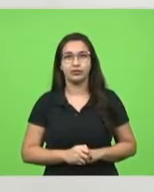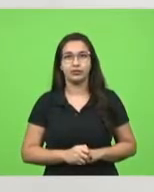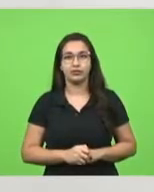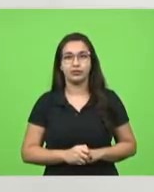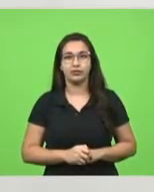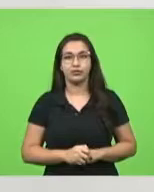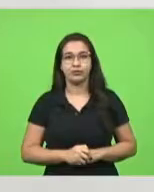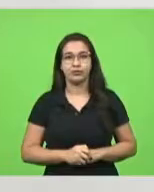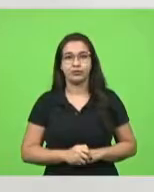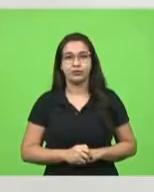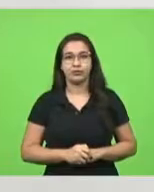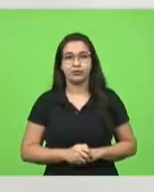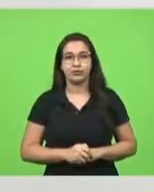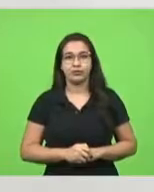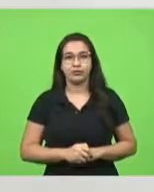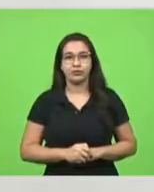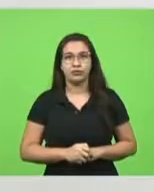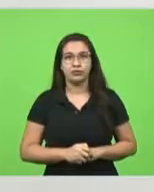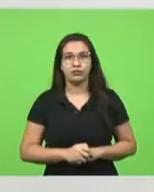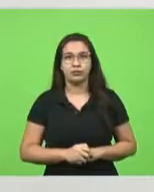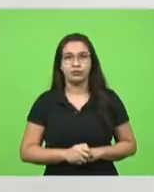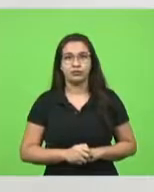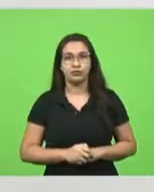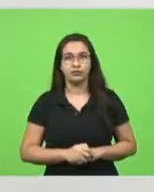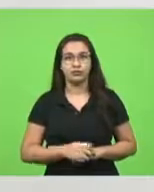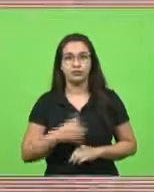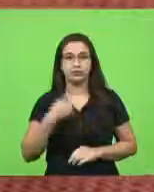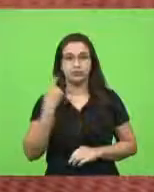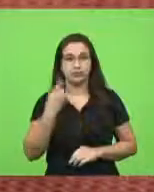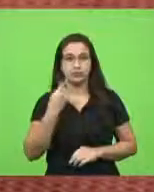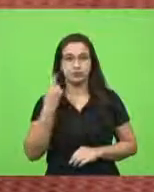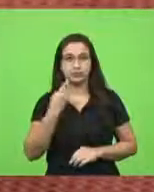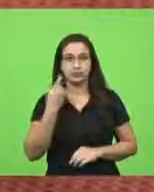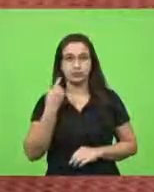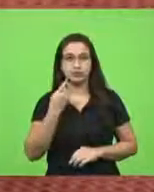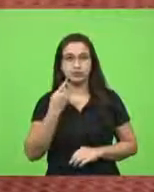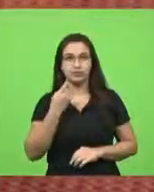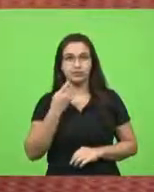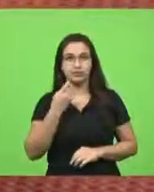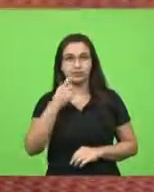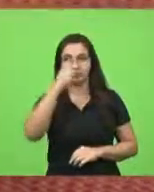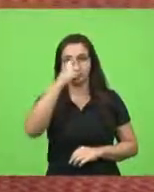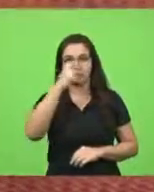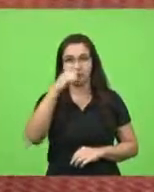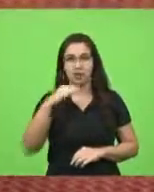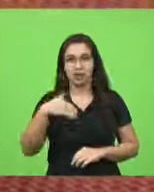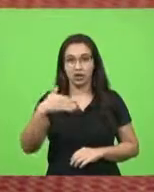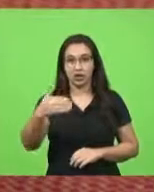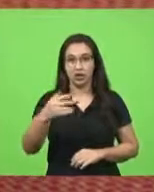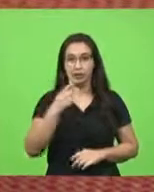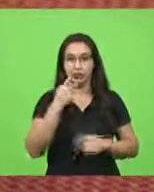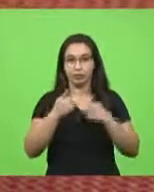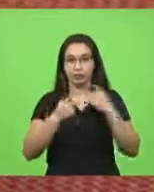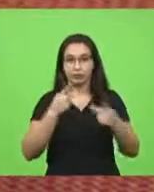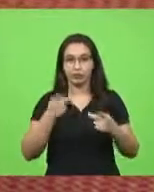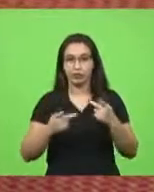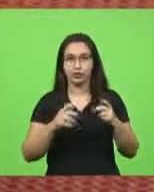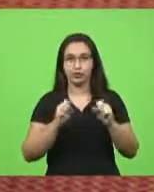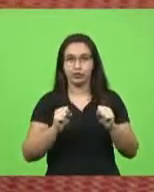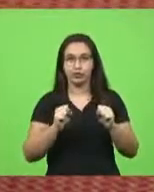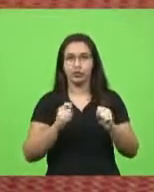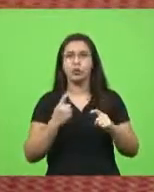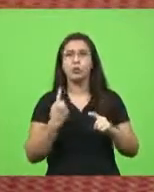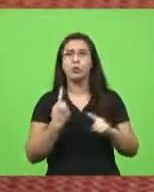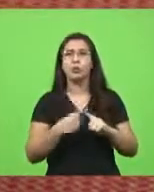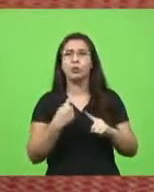Mais um minuto, então, deputado. Deputado Maurício. Depois eu vou usar a palavra e posso falar. Por que o